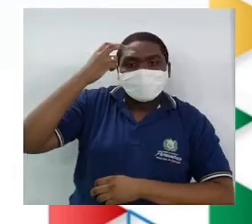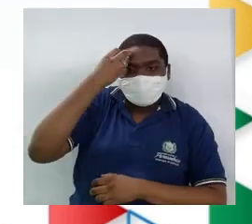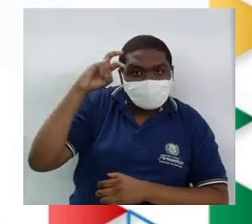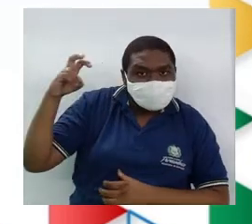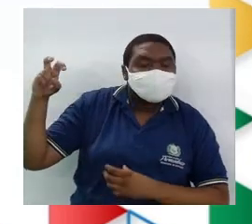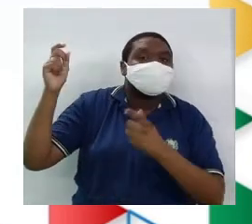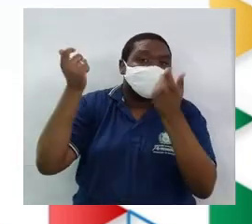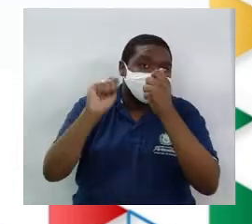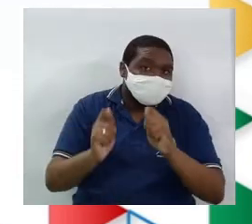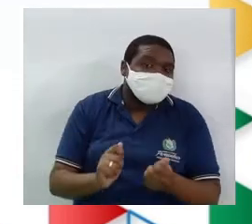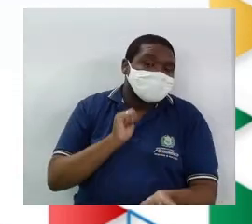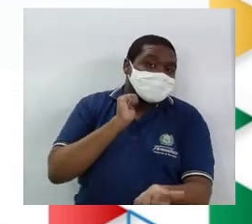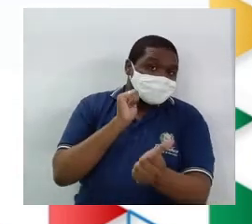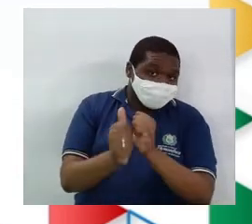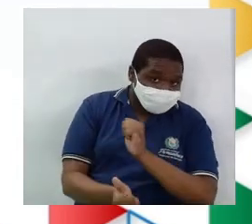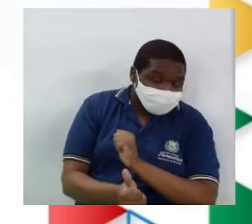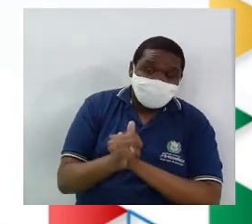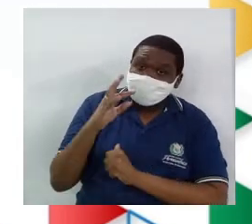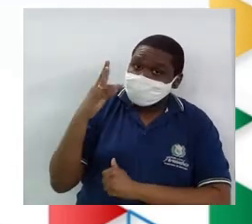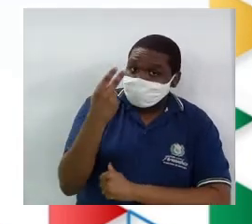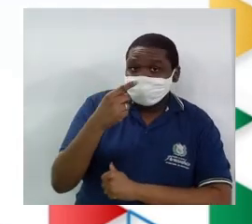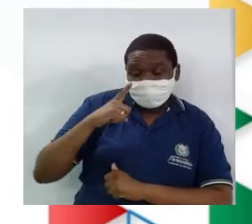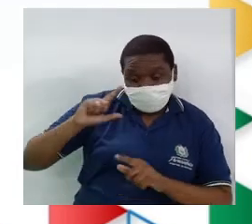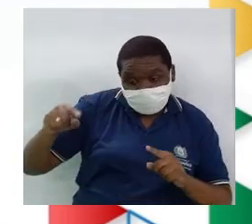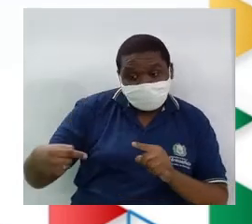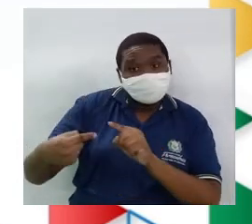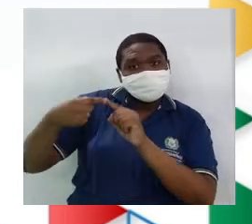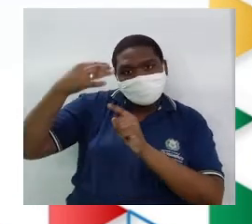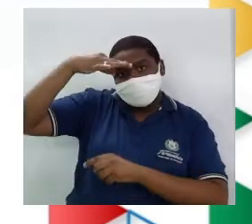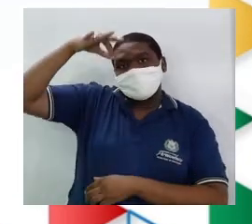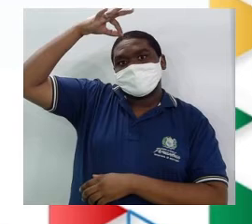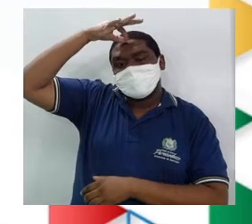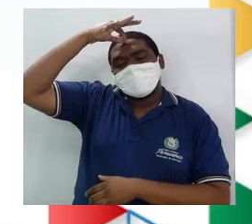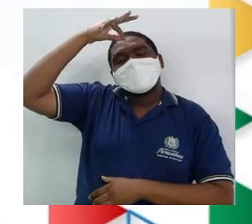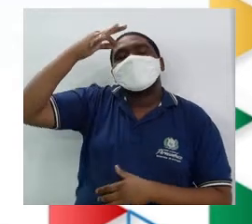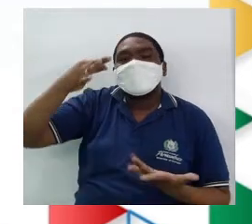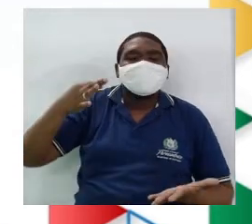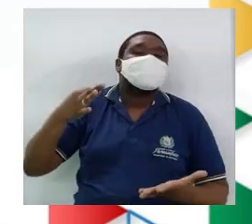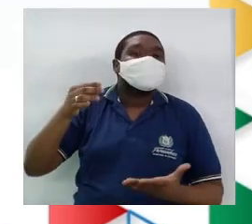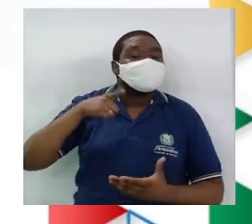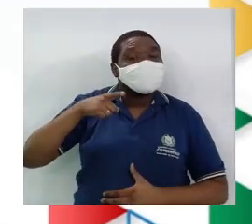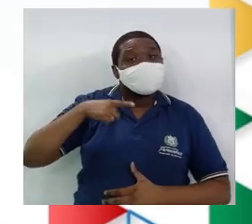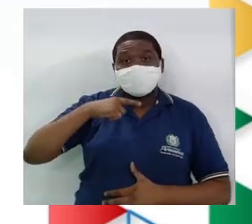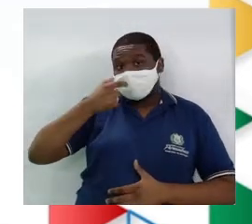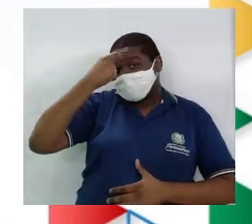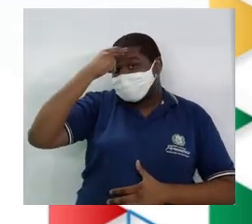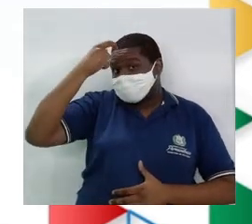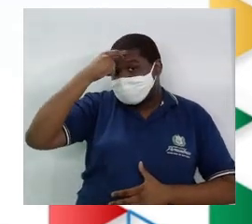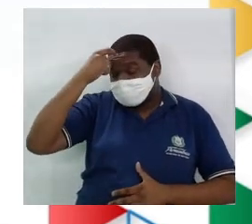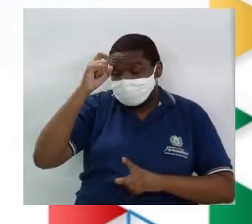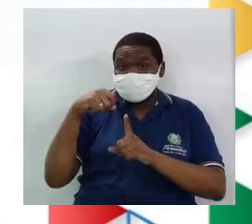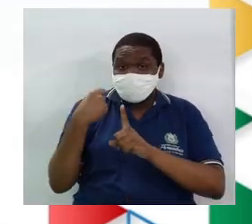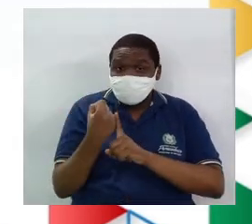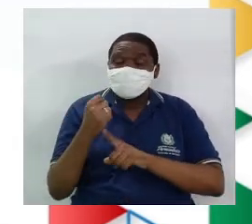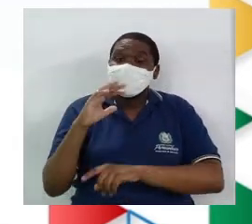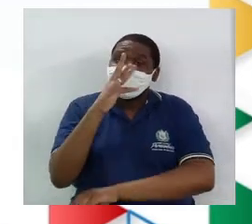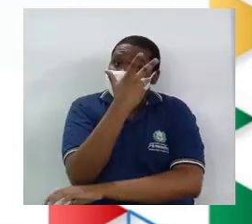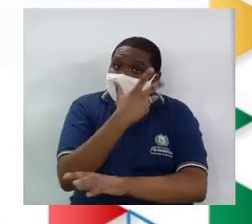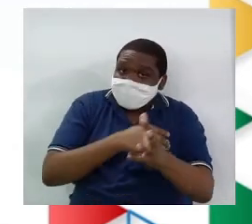esporte, com a espiritualidade ecumênica, para que haja consciência